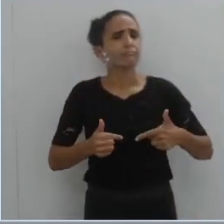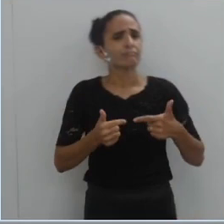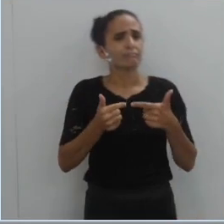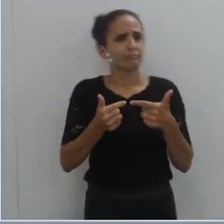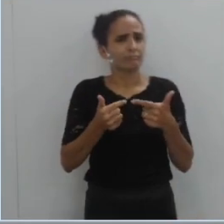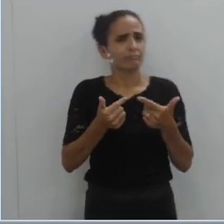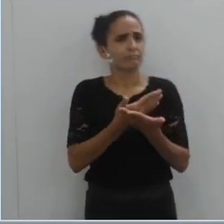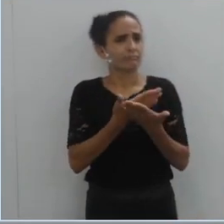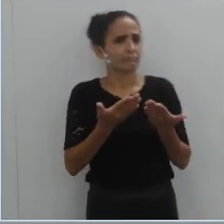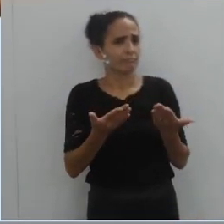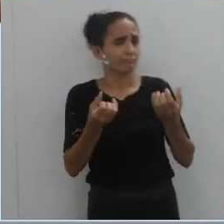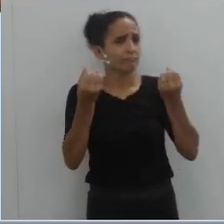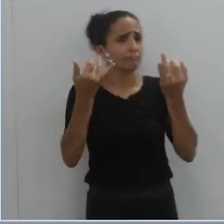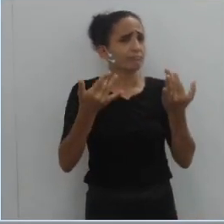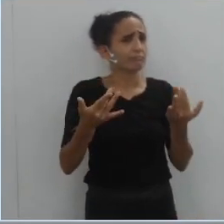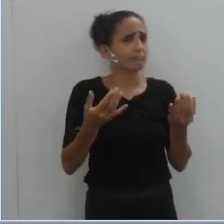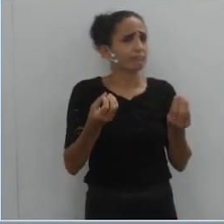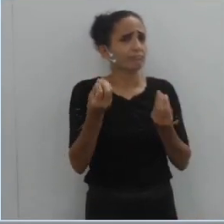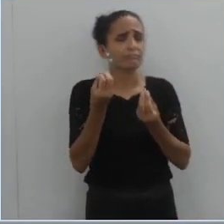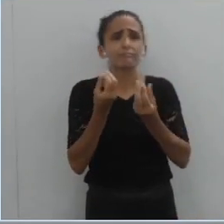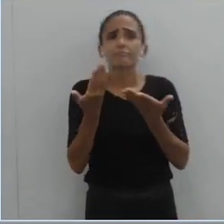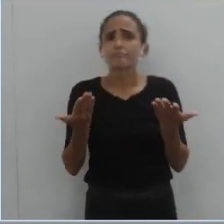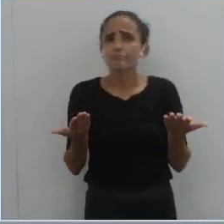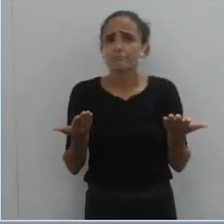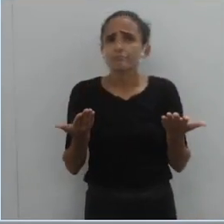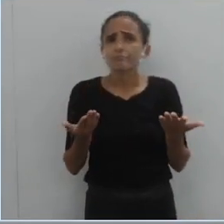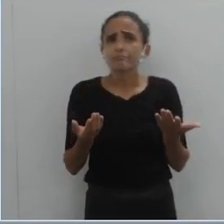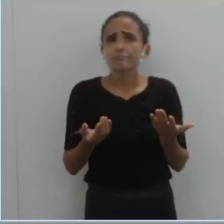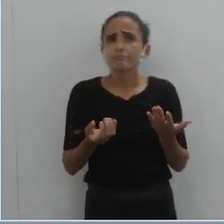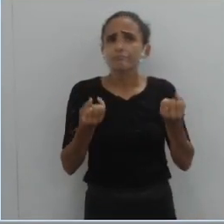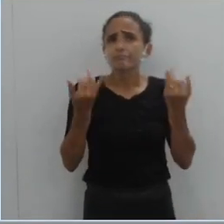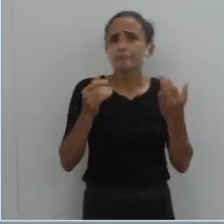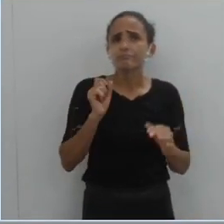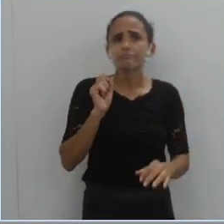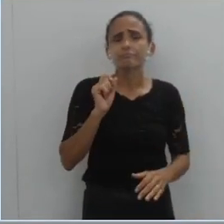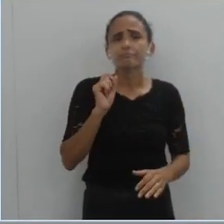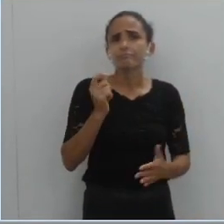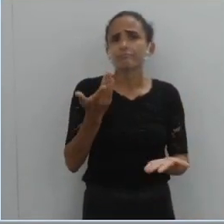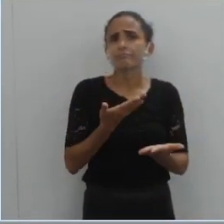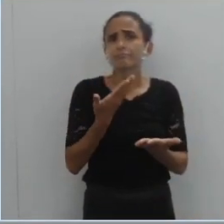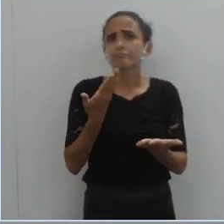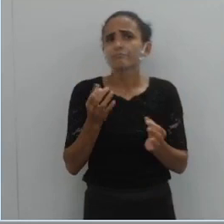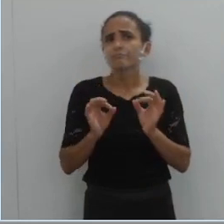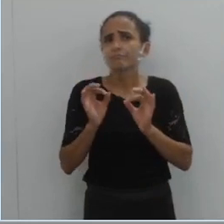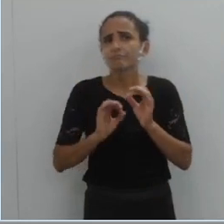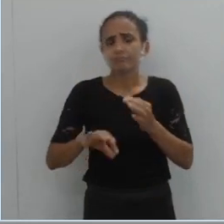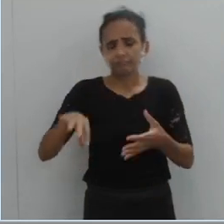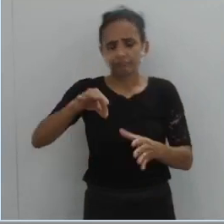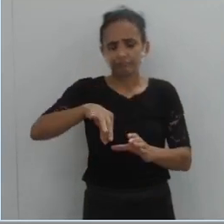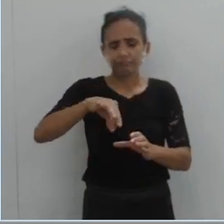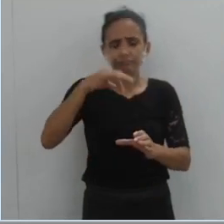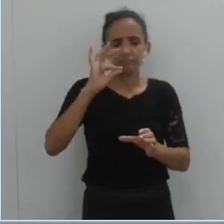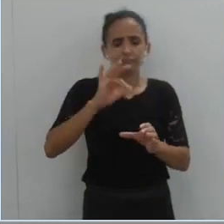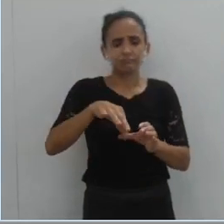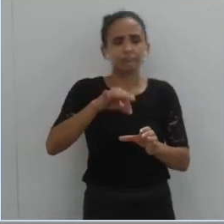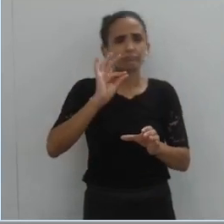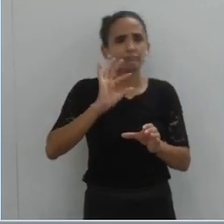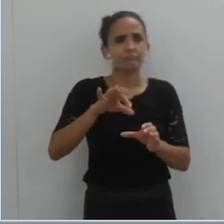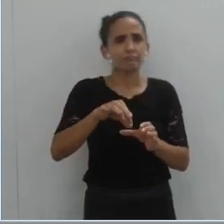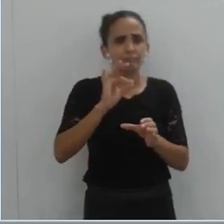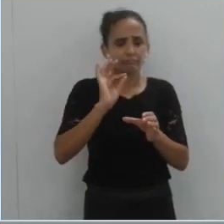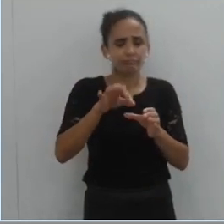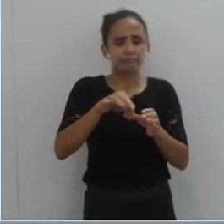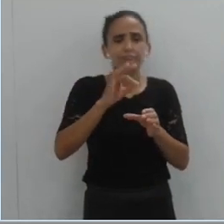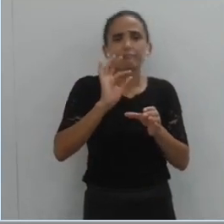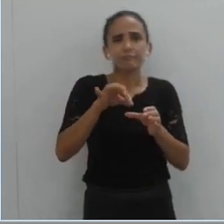ela descobriu, por exemplo, o boldo. Quem aqui nunca tomou chá de boldo quando está com a